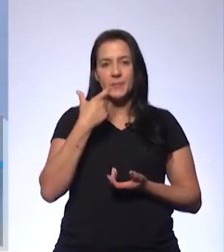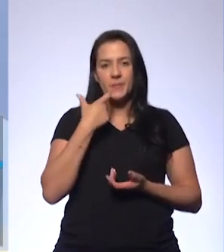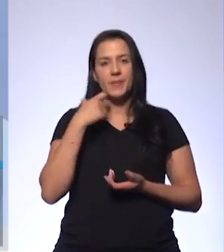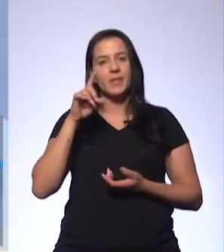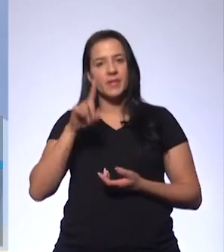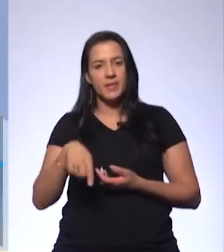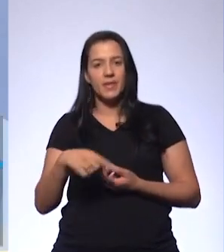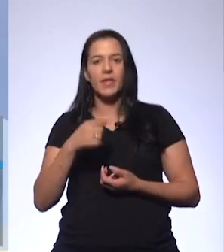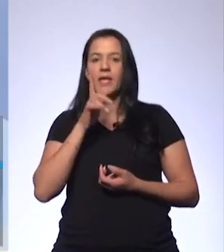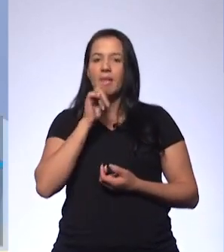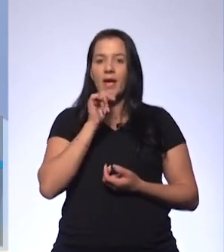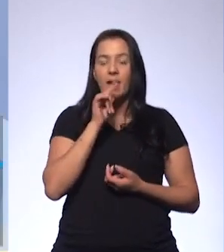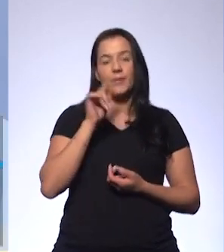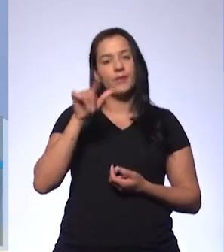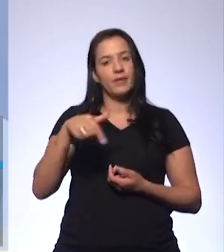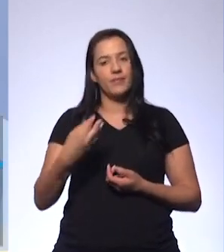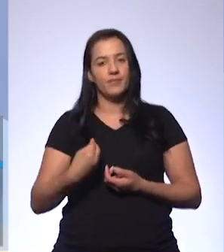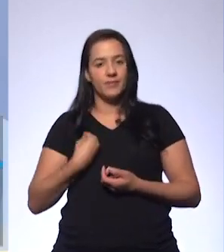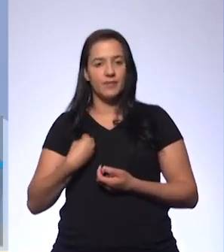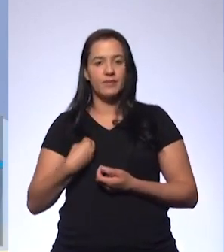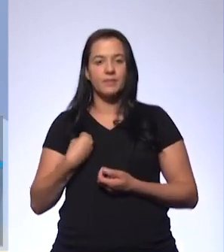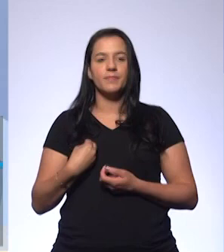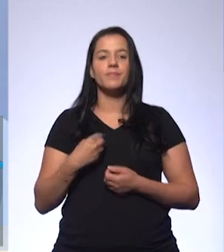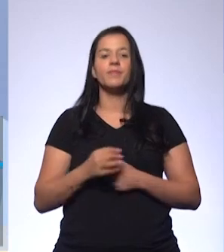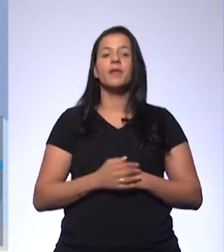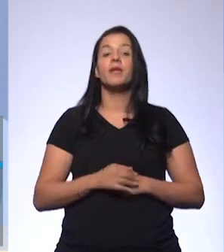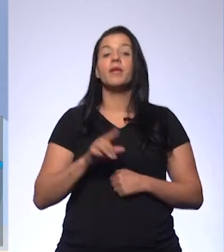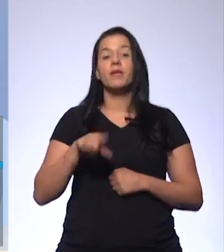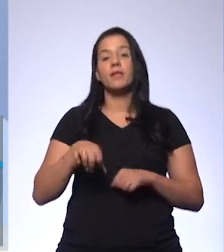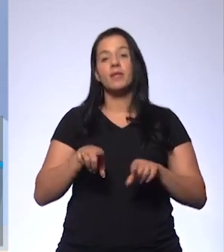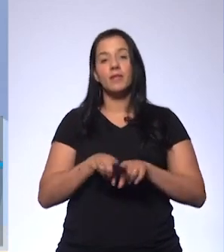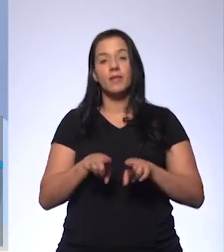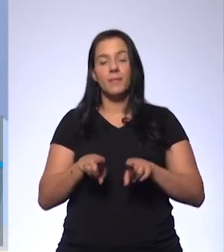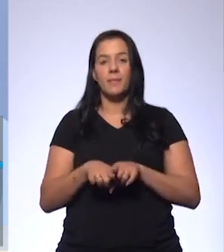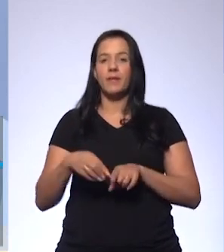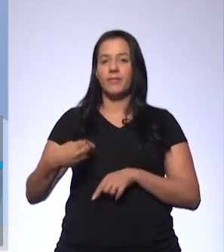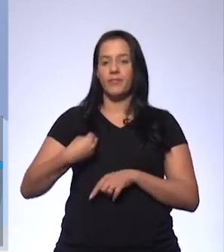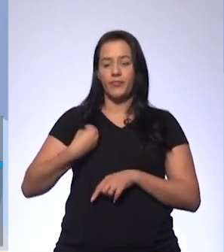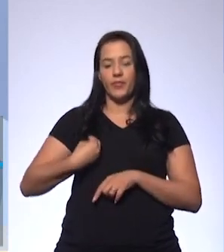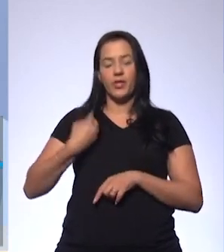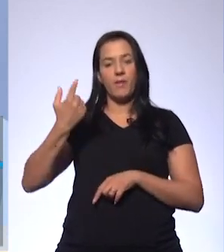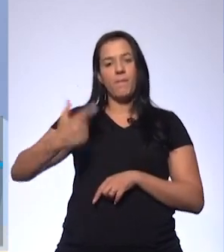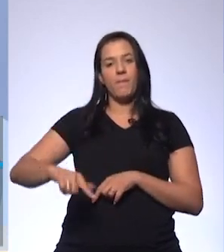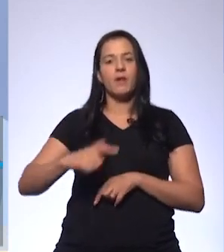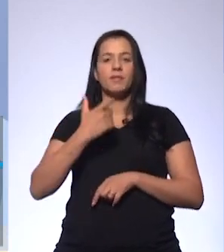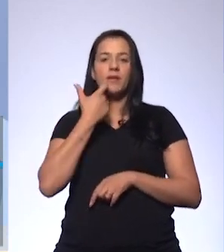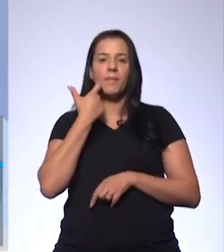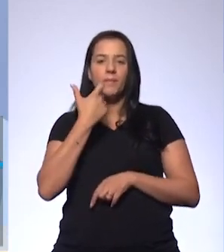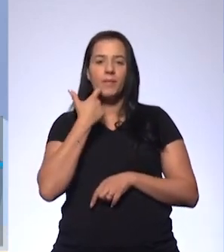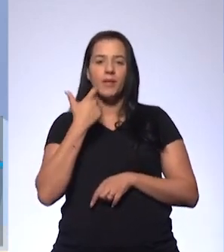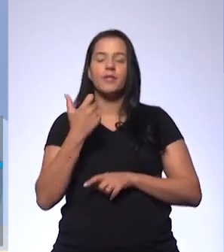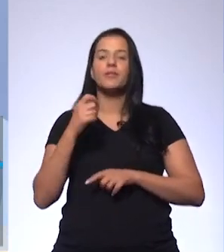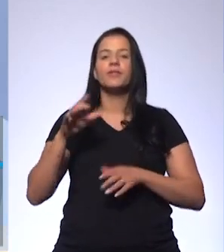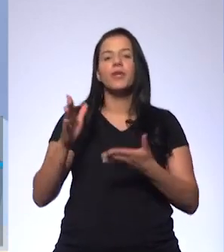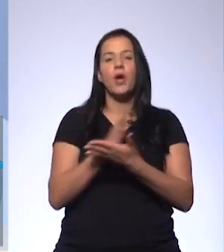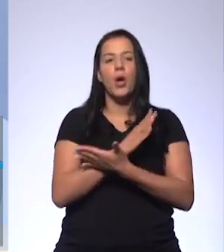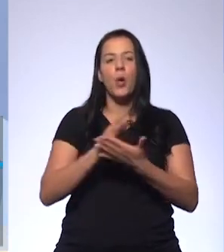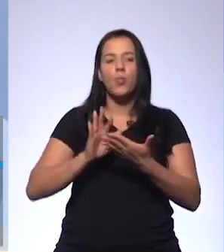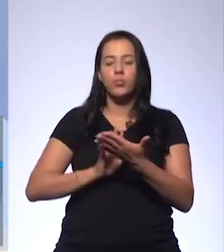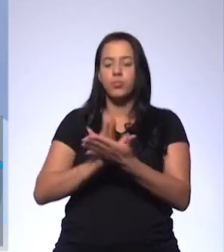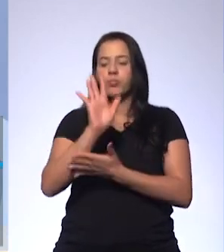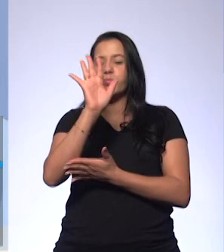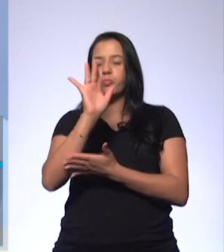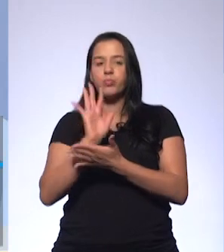que é a água, os materiais minerais, e o fator biótico, que são os peixes e algumas algas visíveis a olho